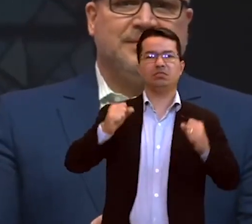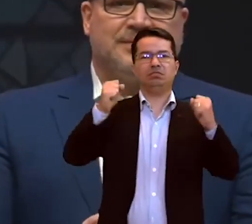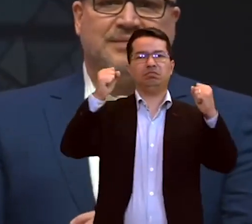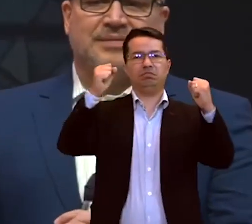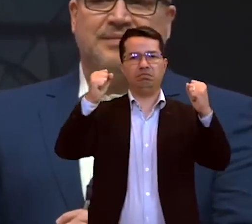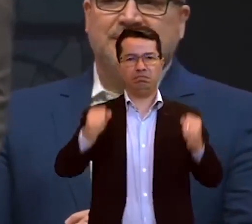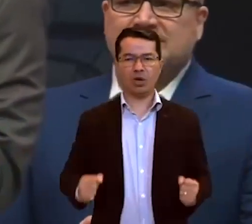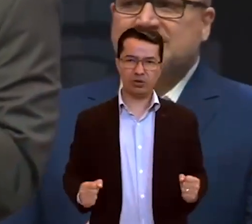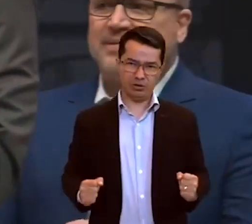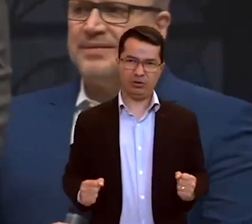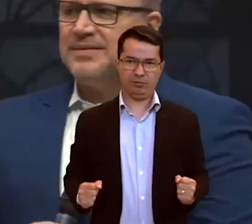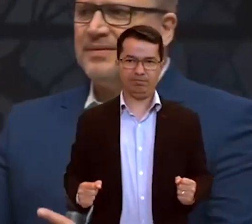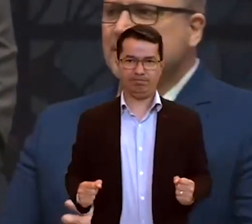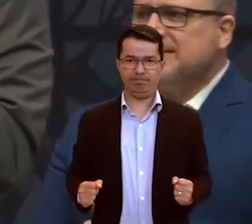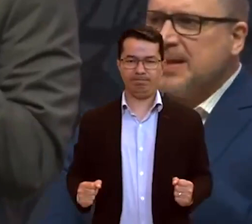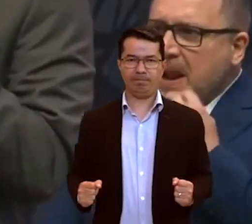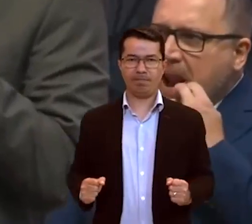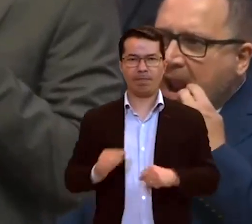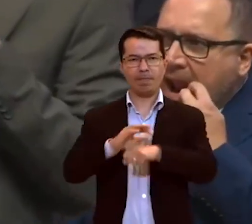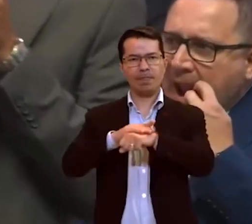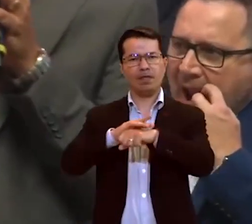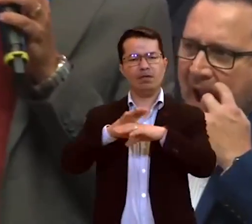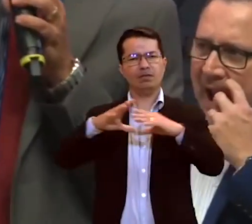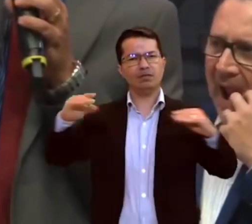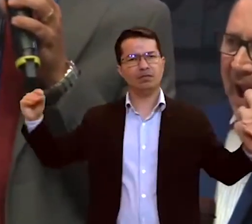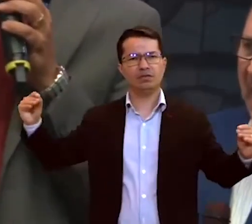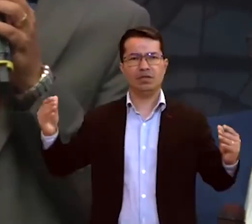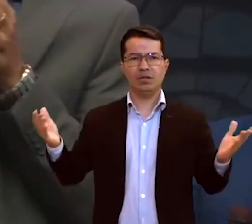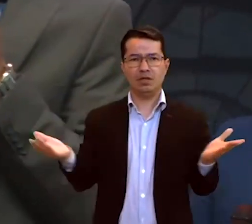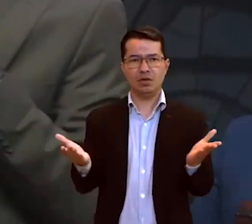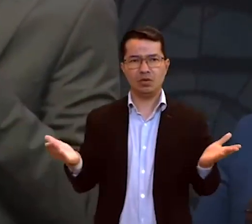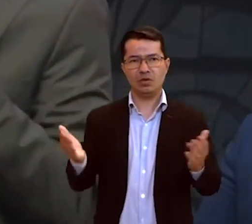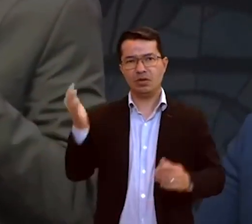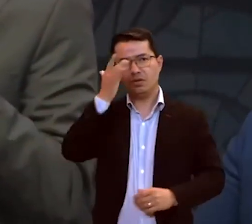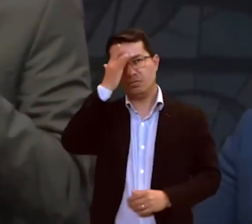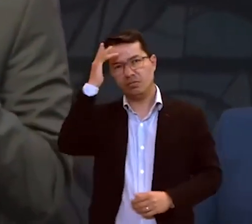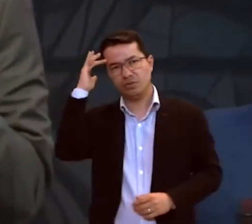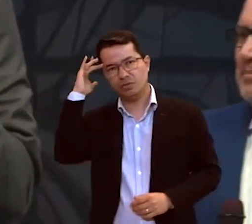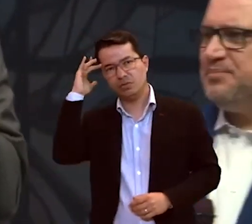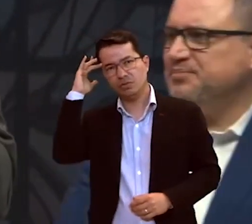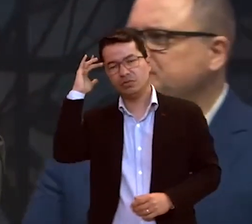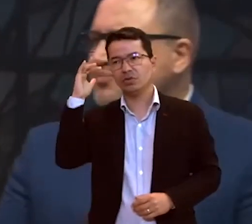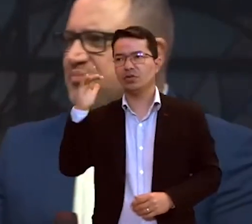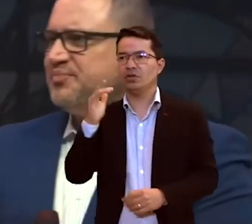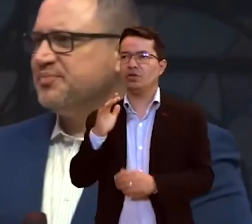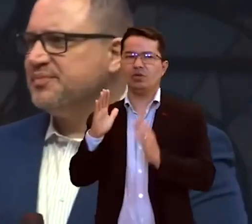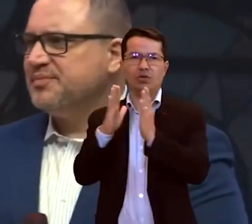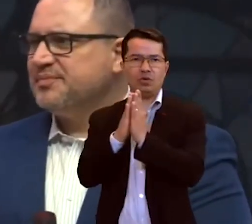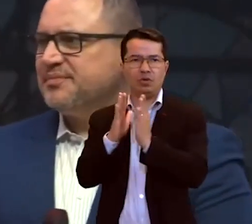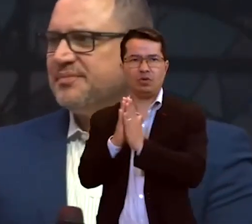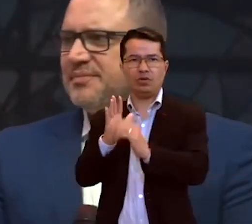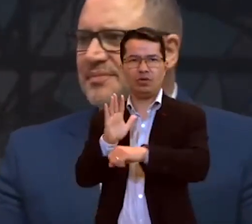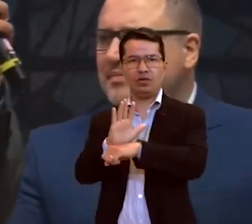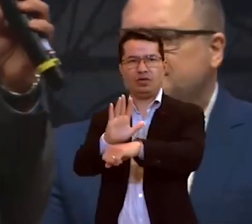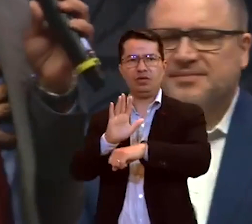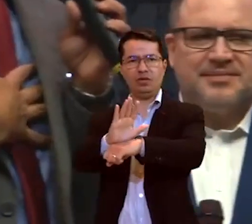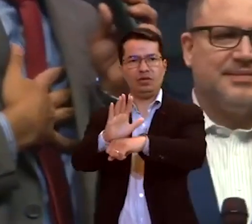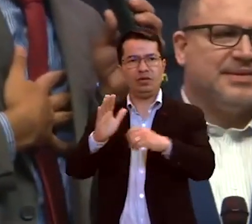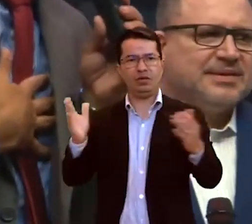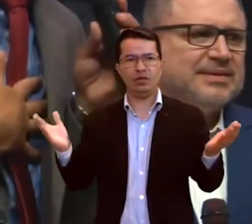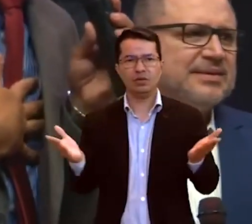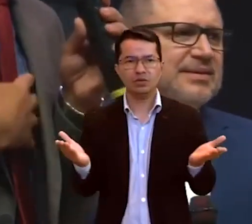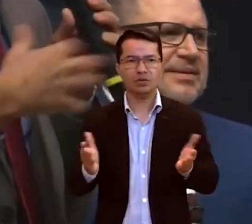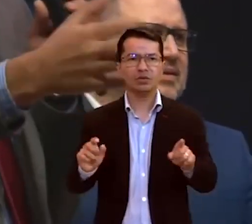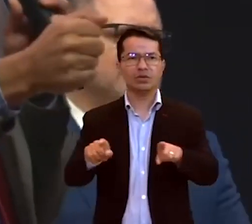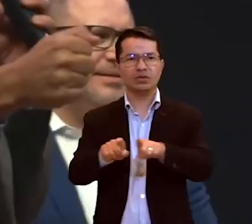Eu vou colocar minha vida e alguém vai orar por mim. Então se você é essa pessoa, vem aqui. Seja física ou do coração, da